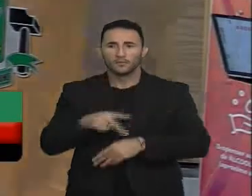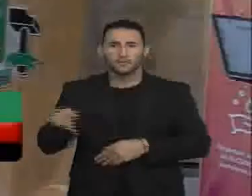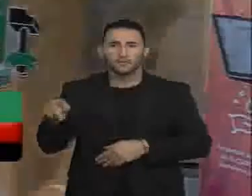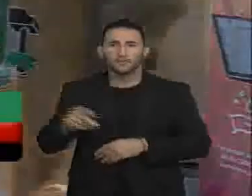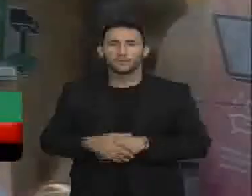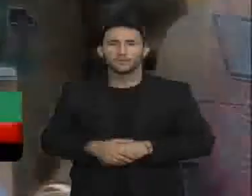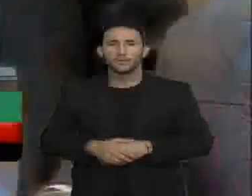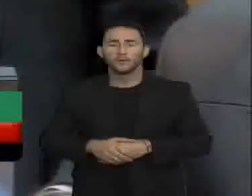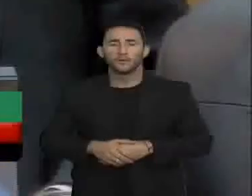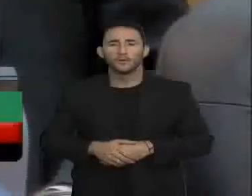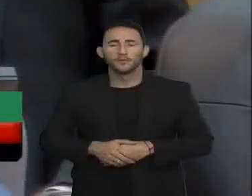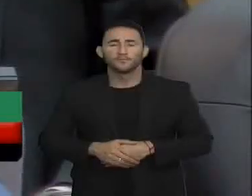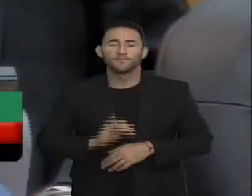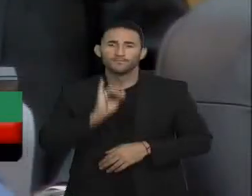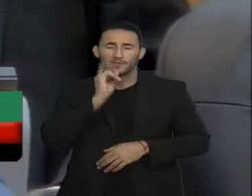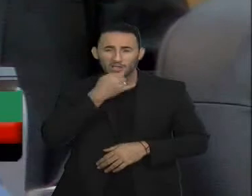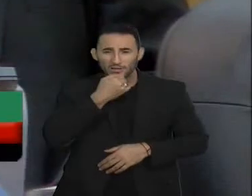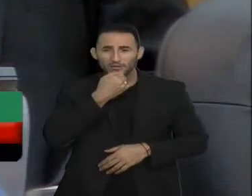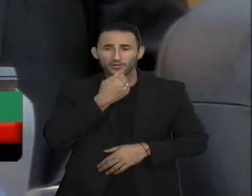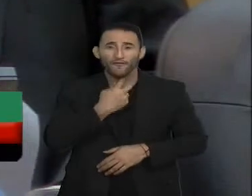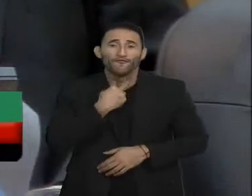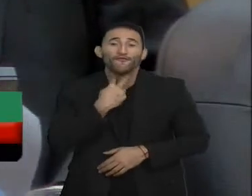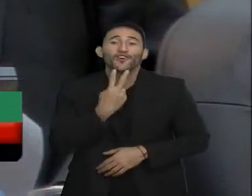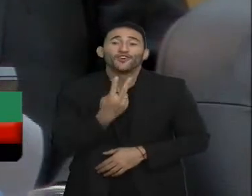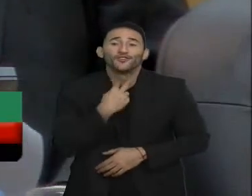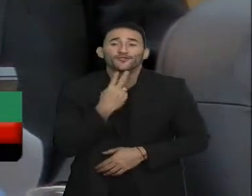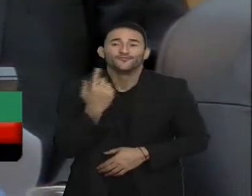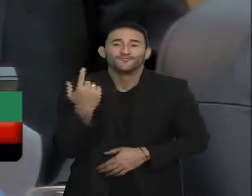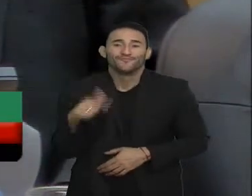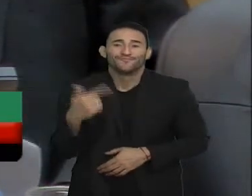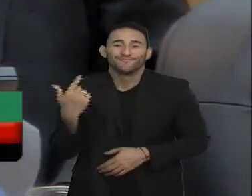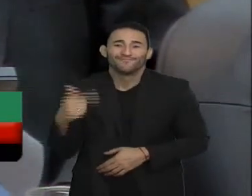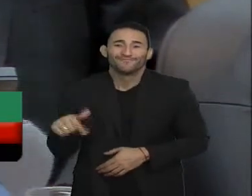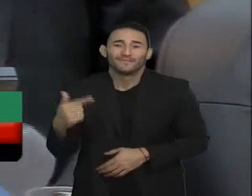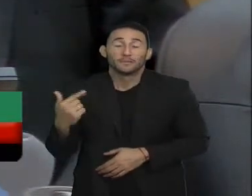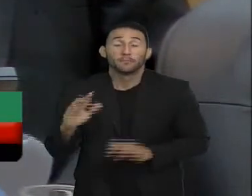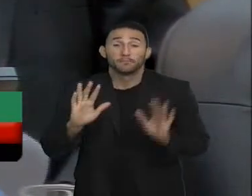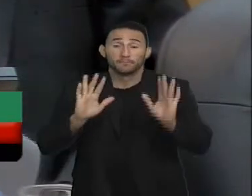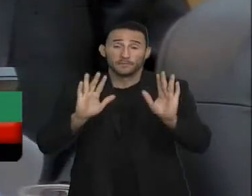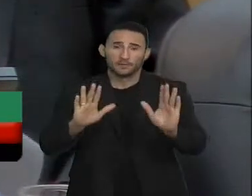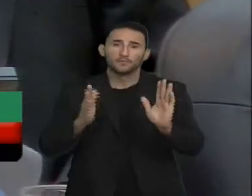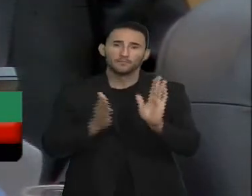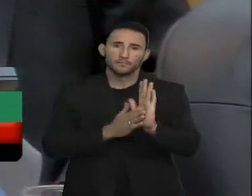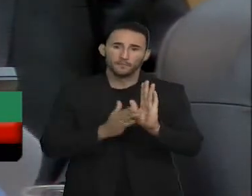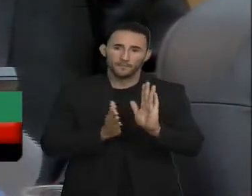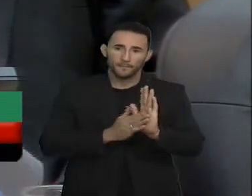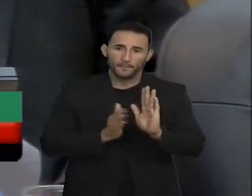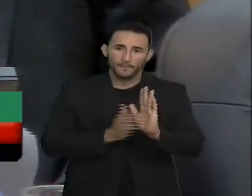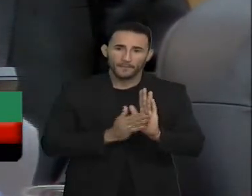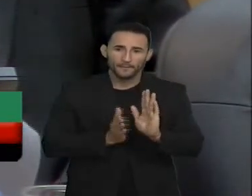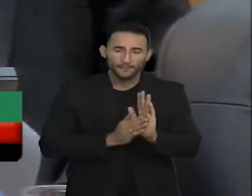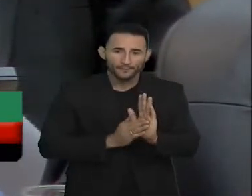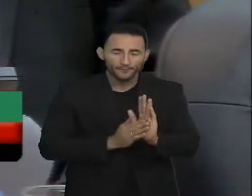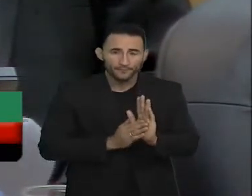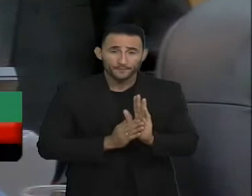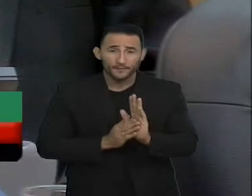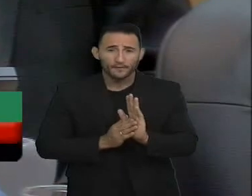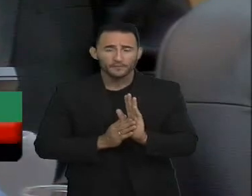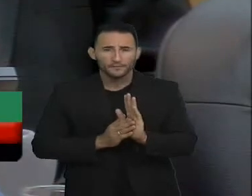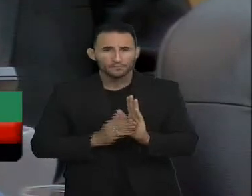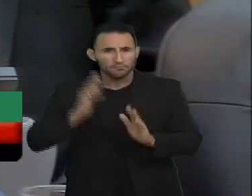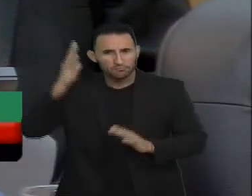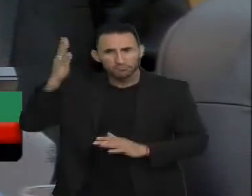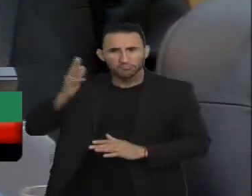vereadora Lúcia. É uma pena que eu estou sem voz hoje. Mas eu quero aqui parabenizar a fala do